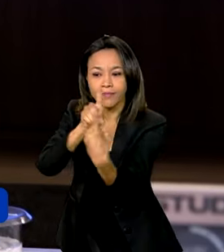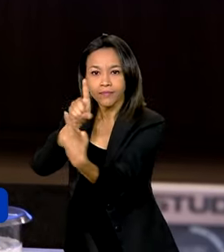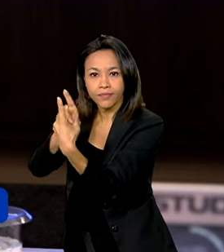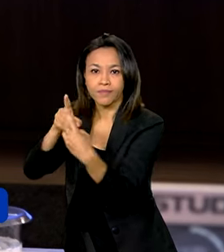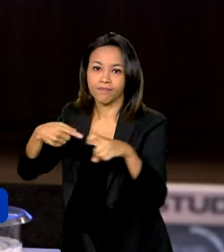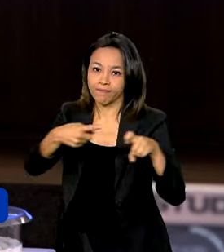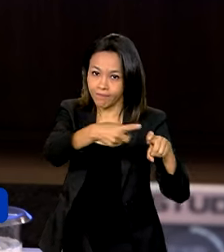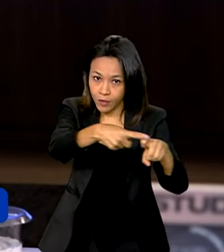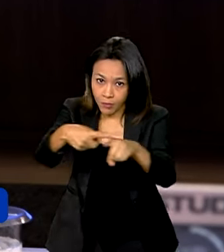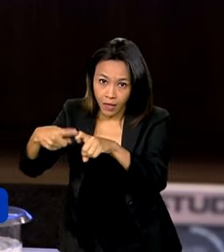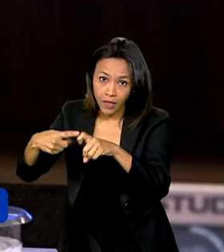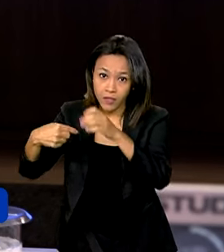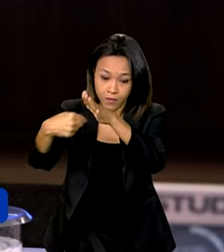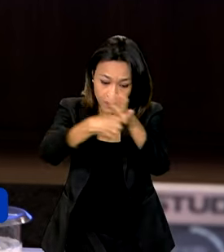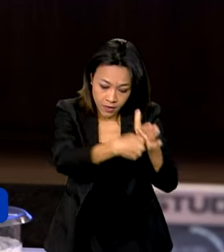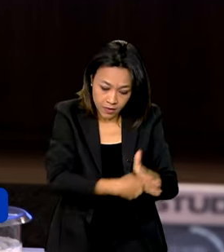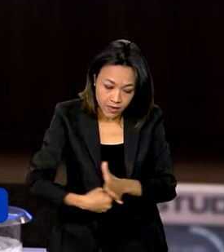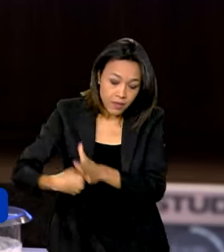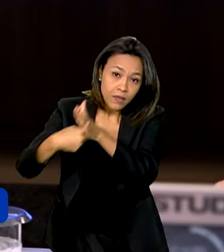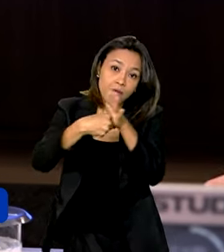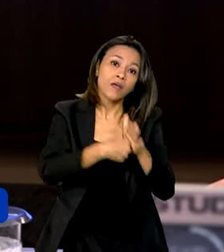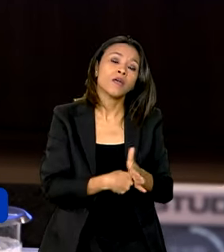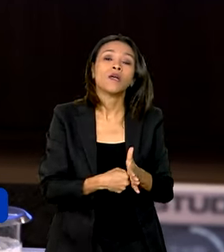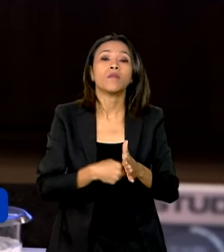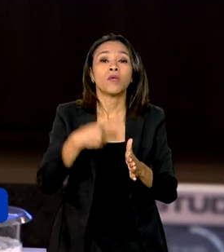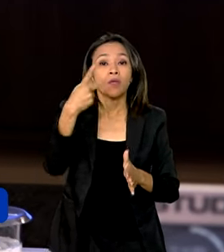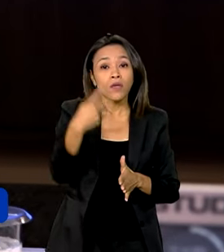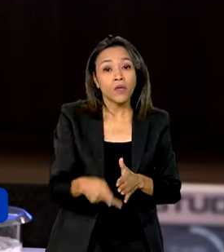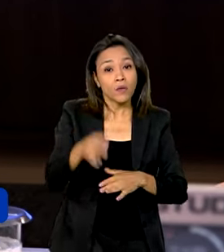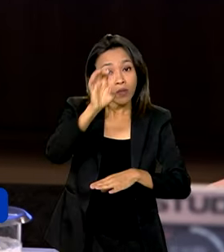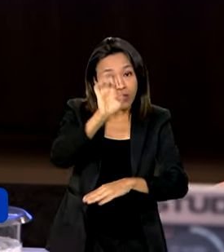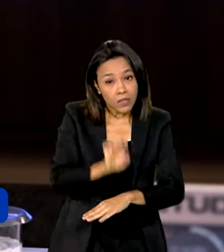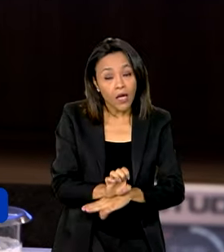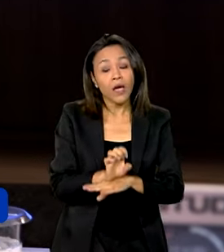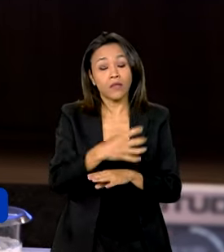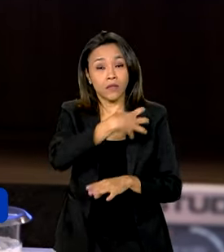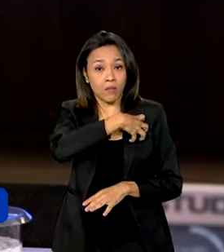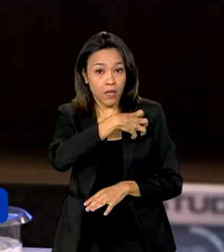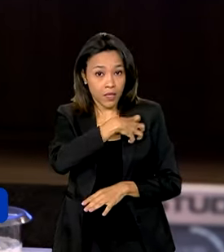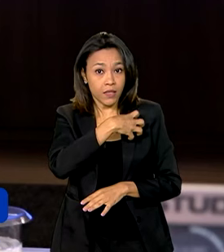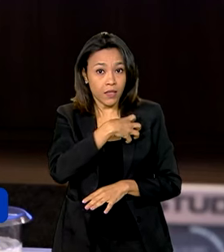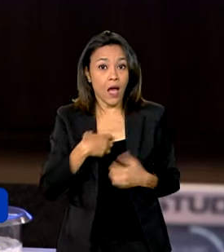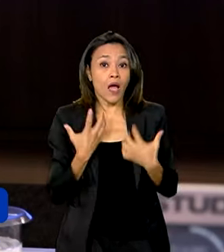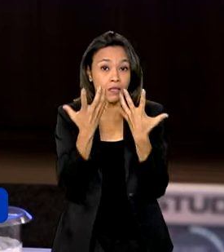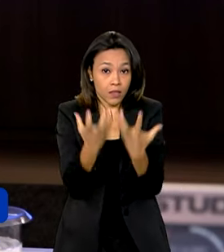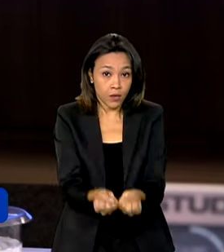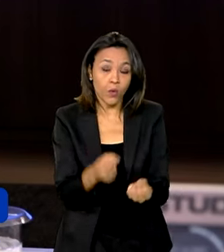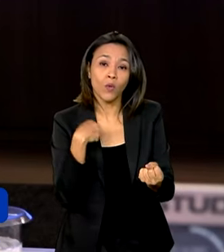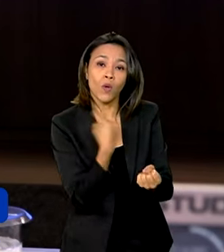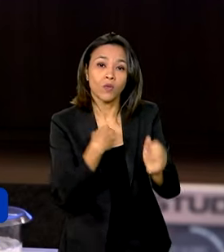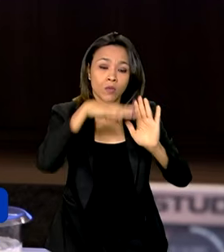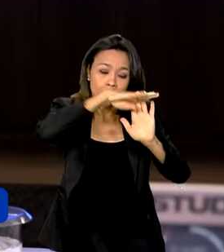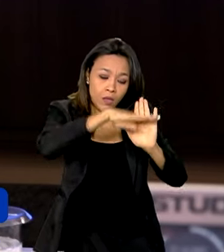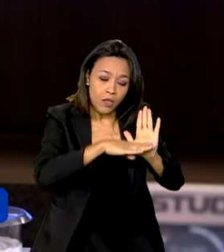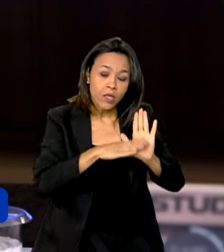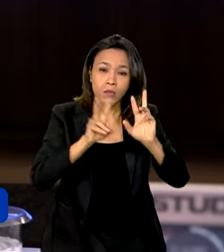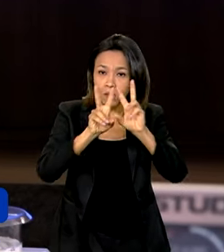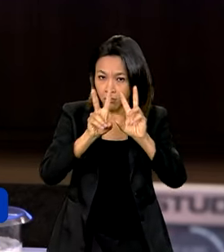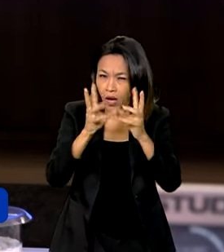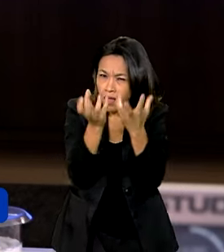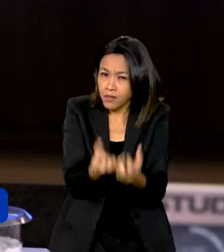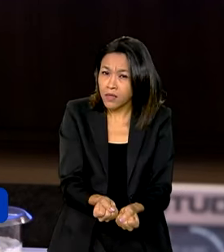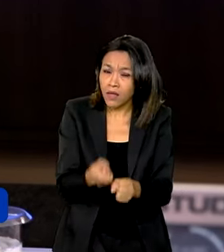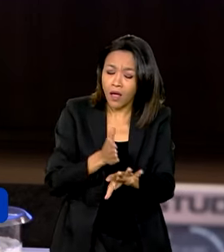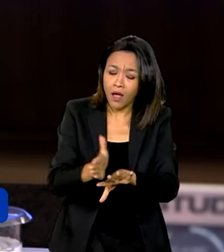exames o estado da Bahia aderiu logo de primeira ao nosso programa de mais acesso a especialistas